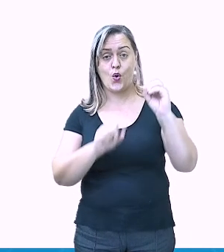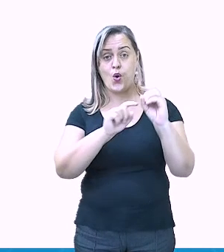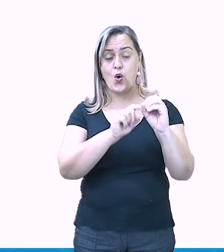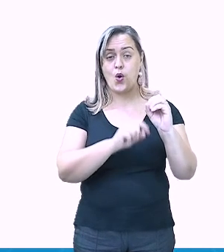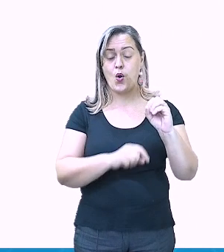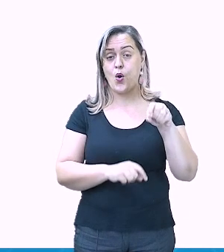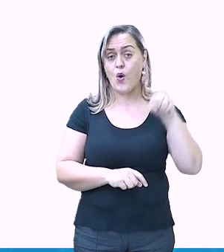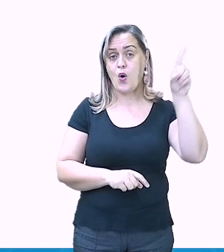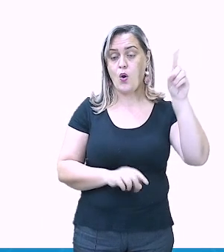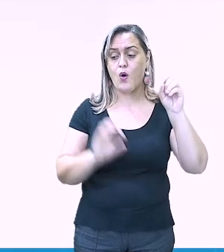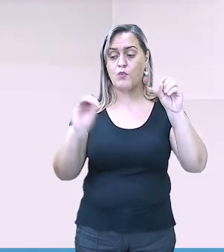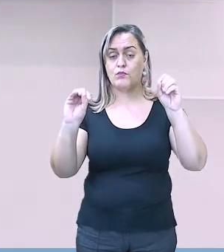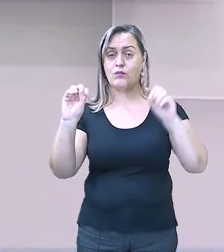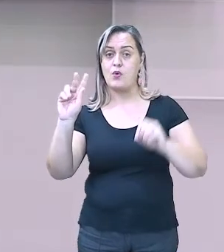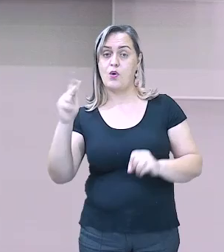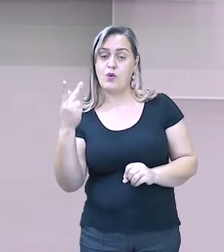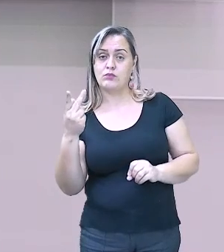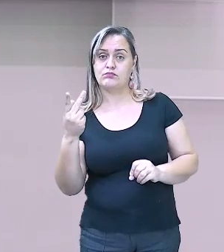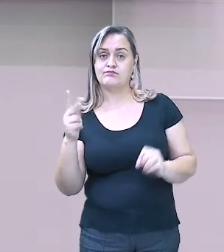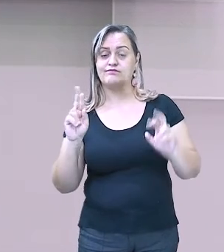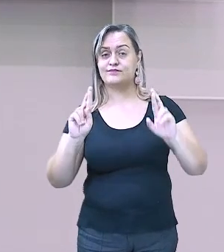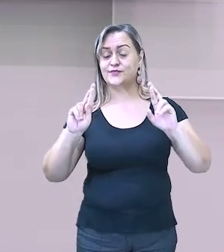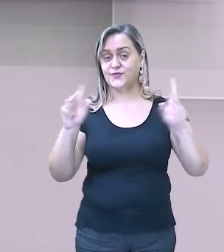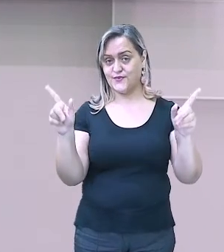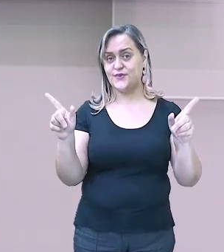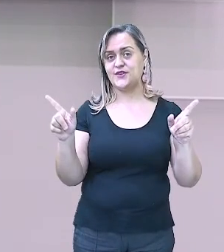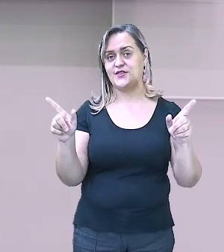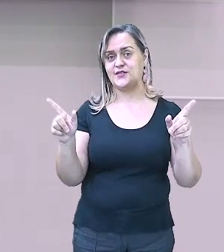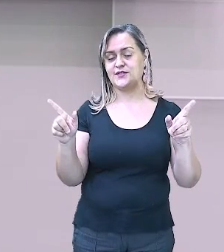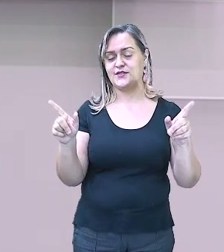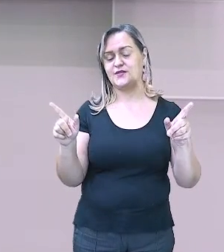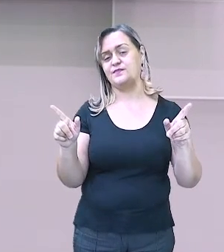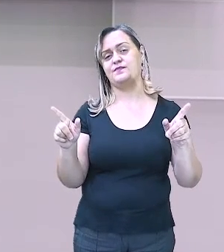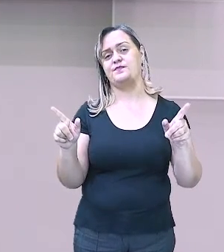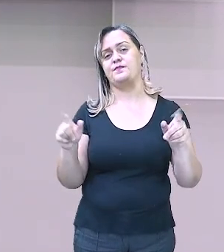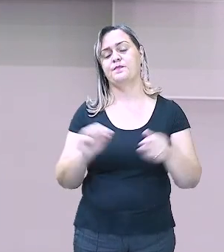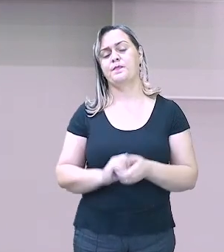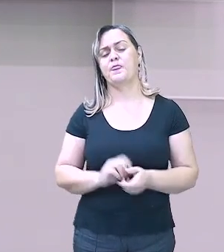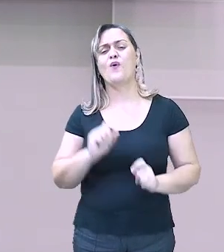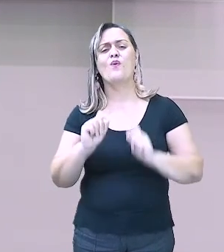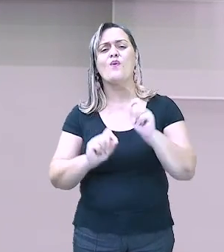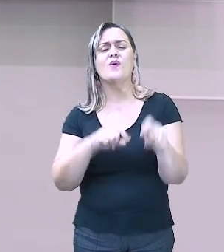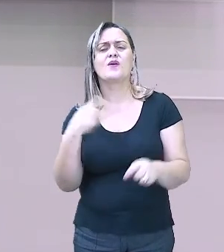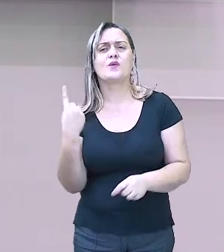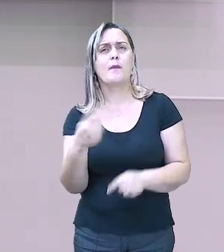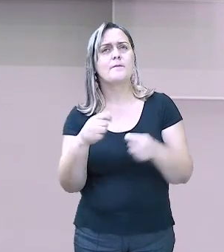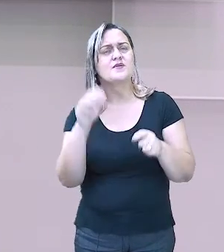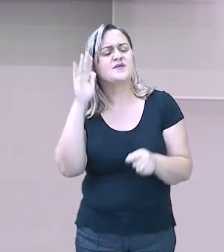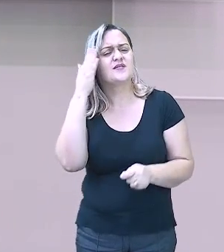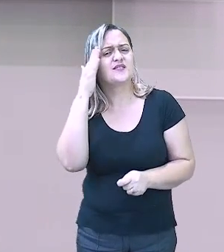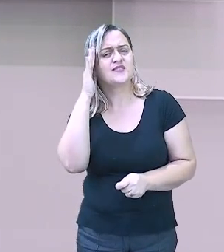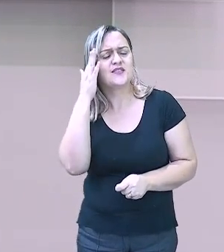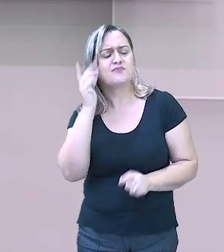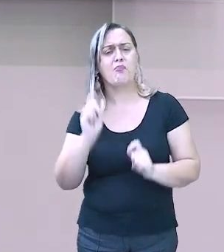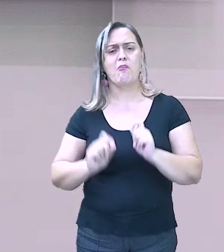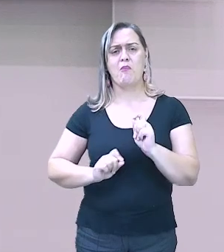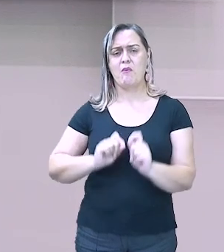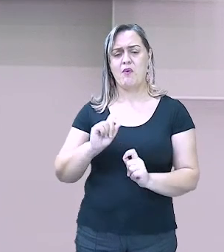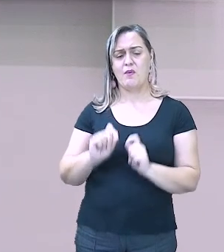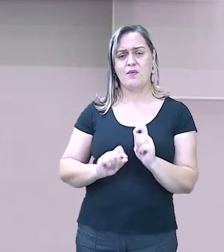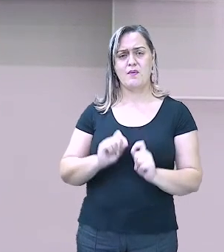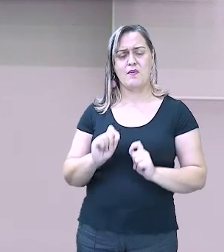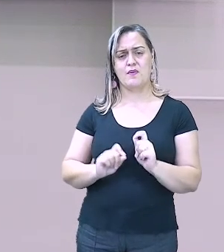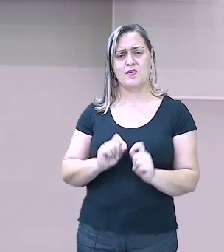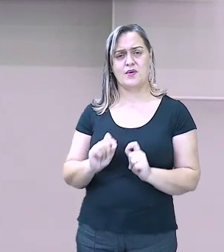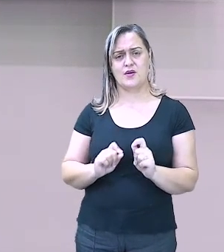citamos. E aí, o que a gente precisa fechar aqui e entender? Vamos consolidar aqui